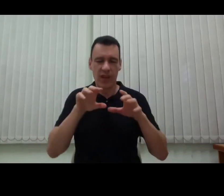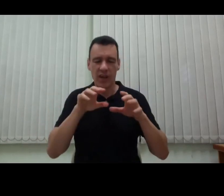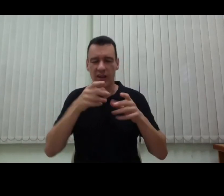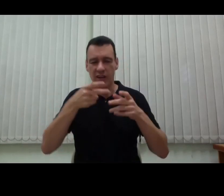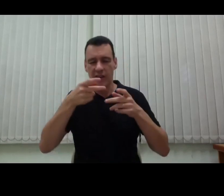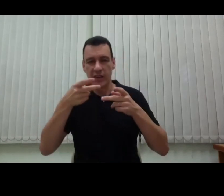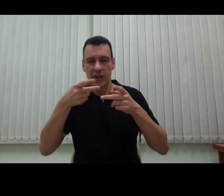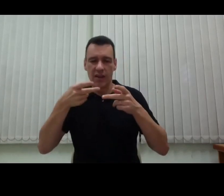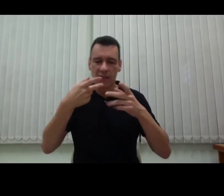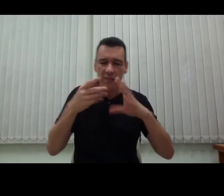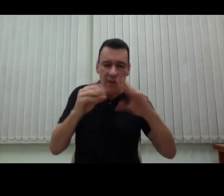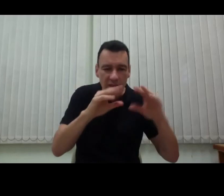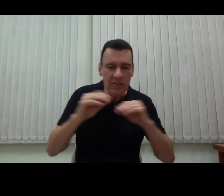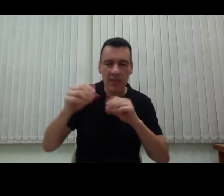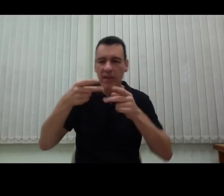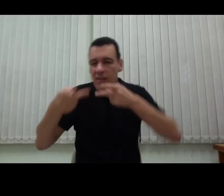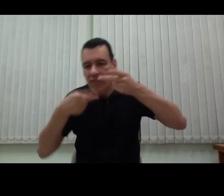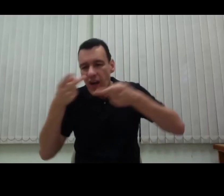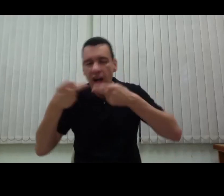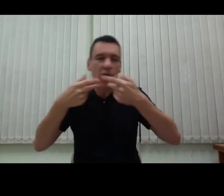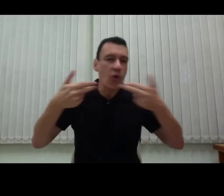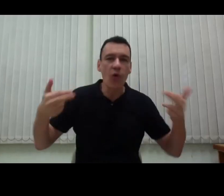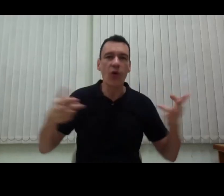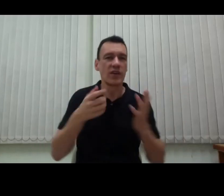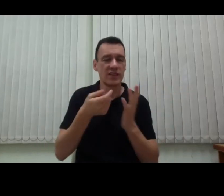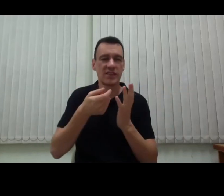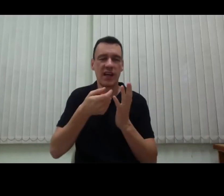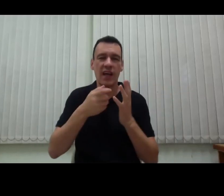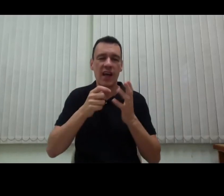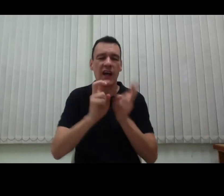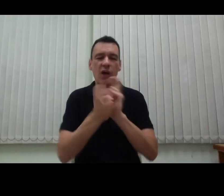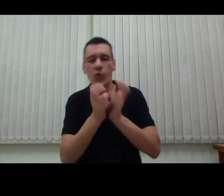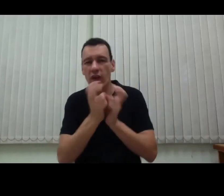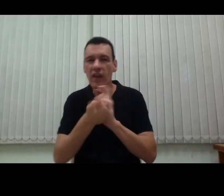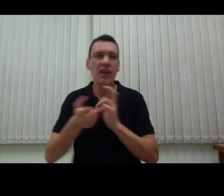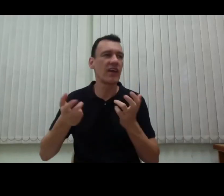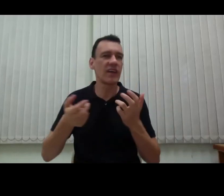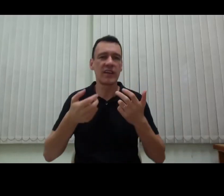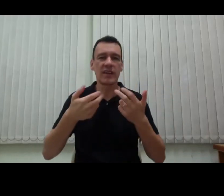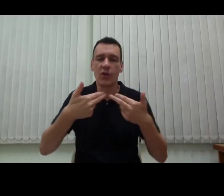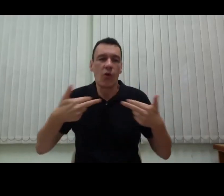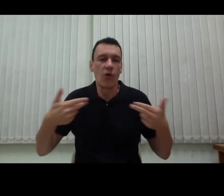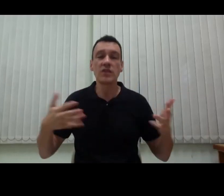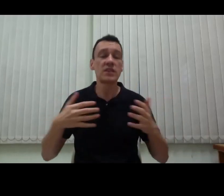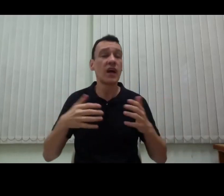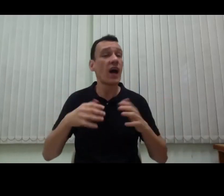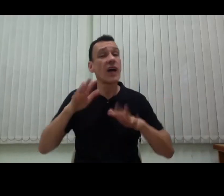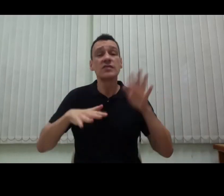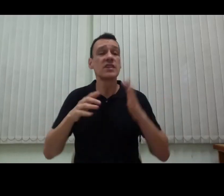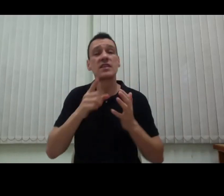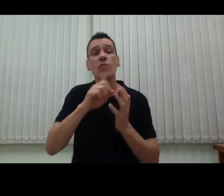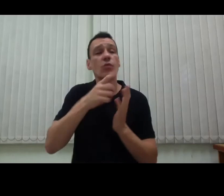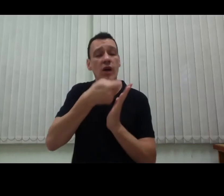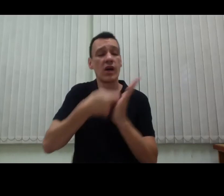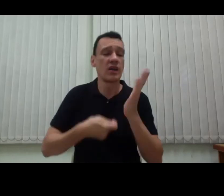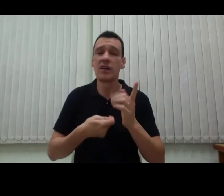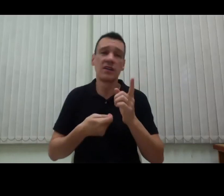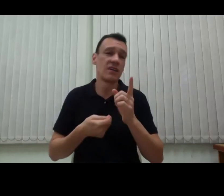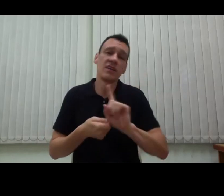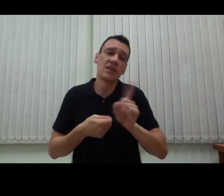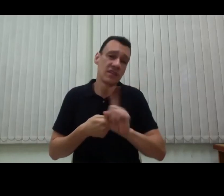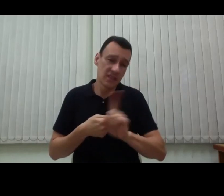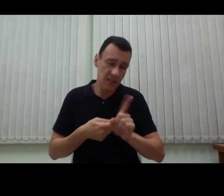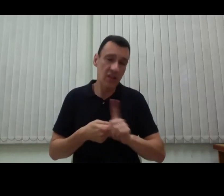as práticas culturais de capoeira, entre outros, vêm difundindo, elas também precisam ser trabalhadas no espaço